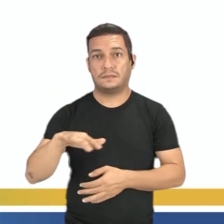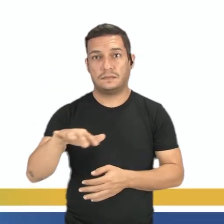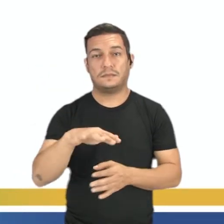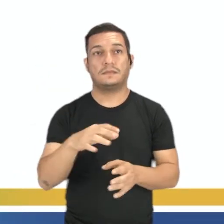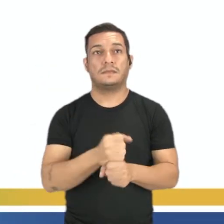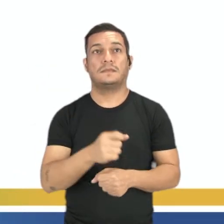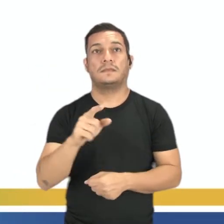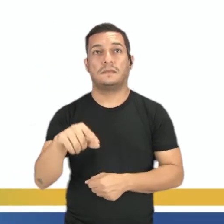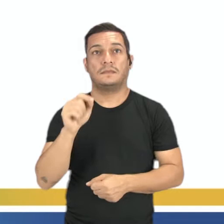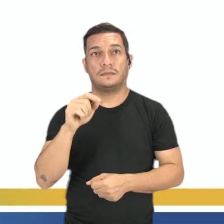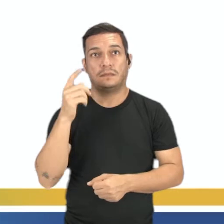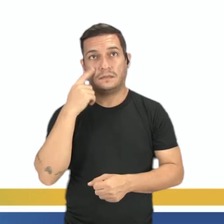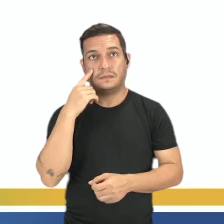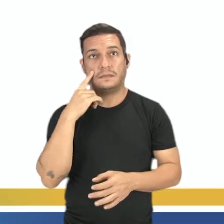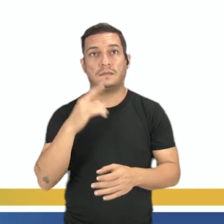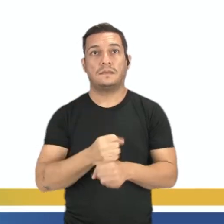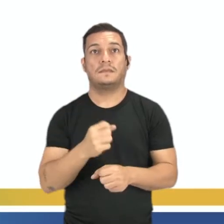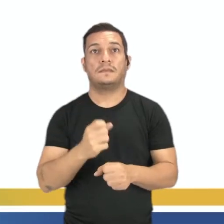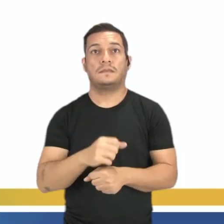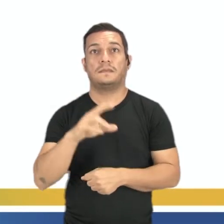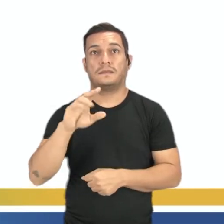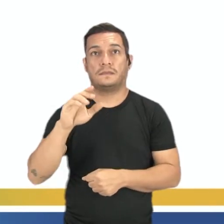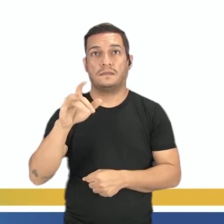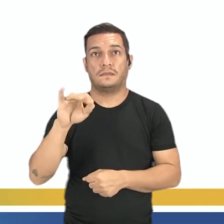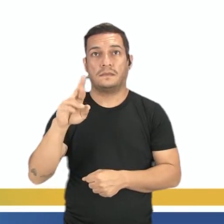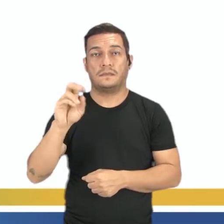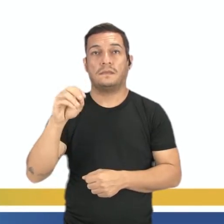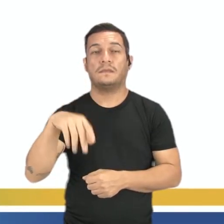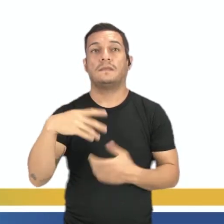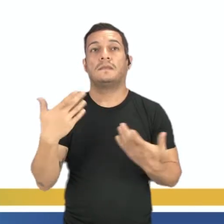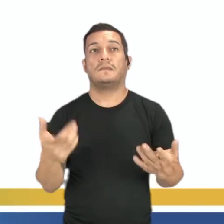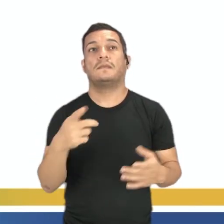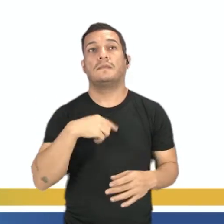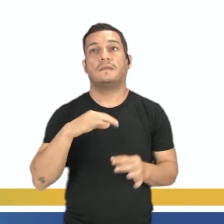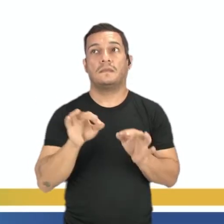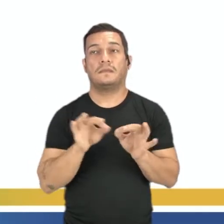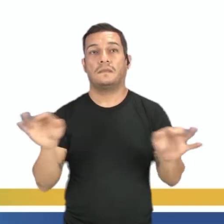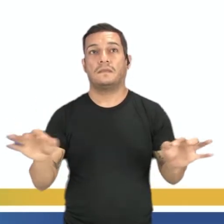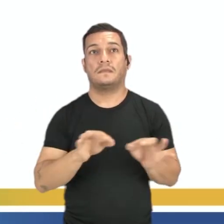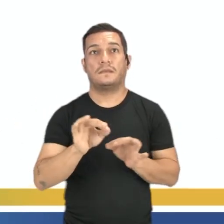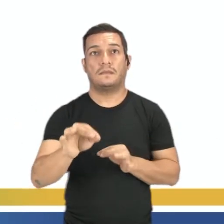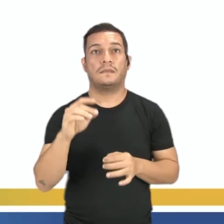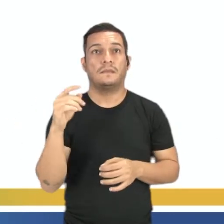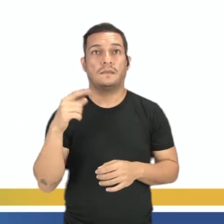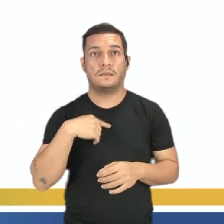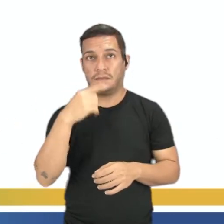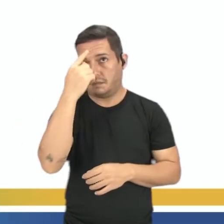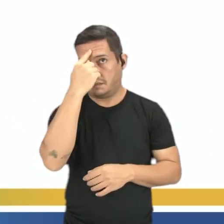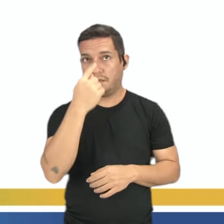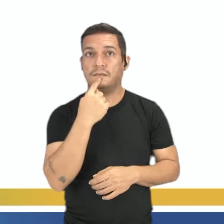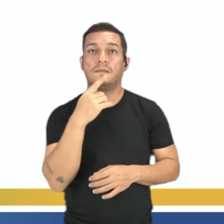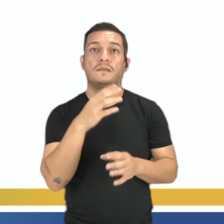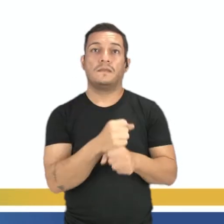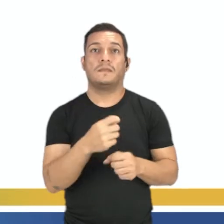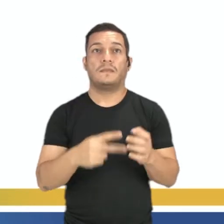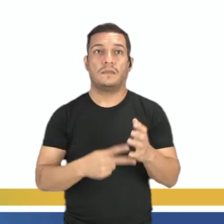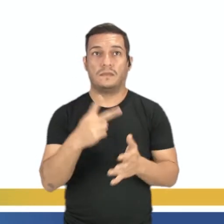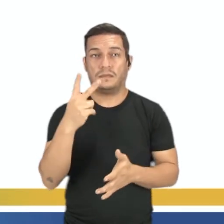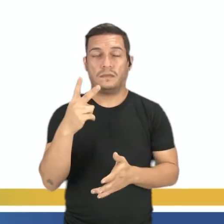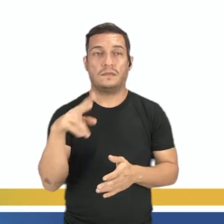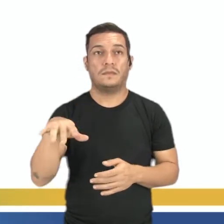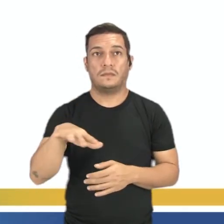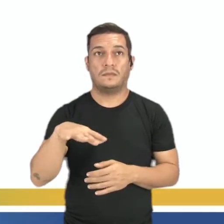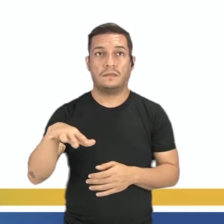total, para calcular a área total do cilindro, ou seja, a medida total da superfície da figura, soma-se duas